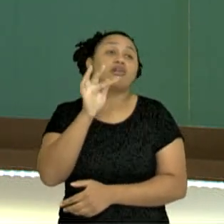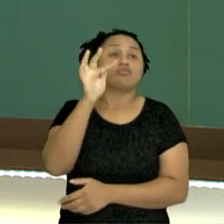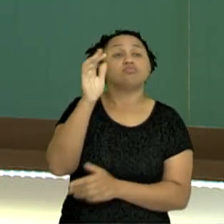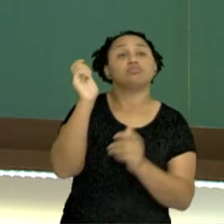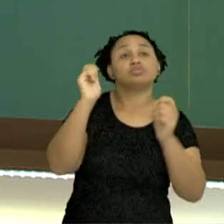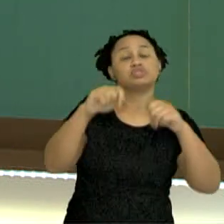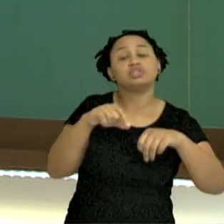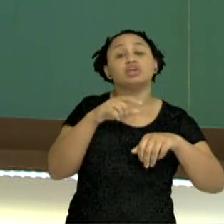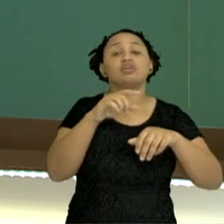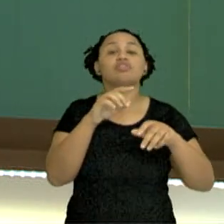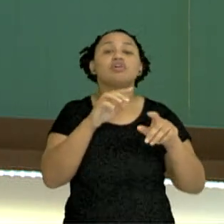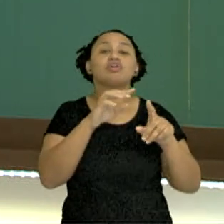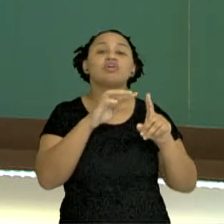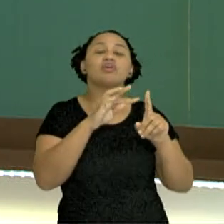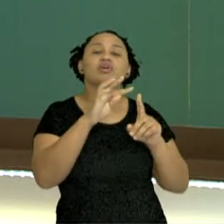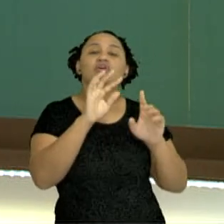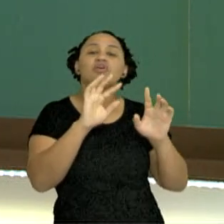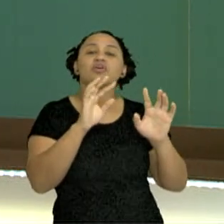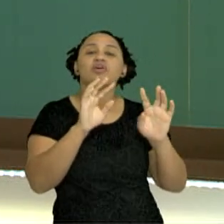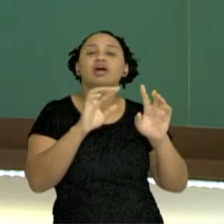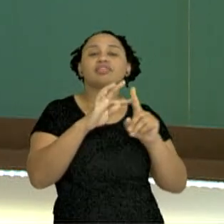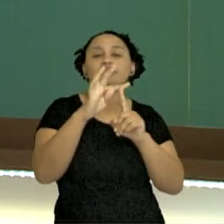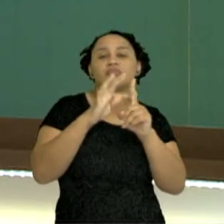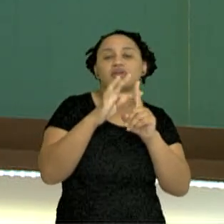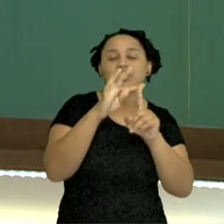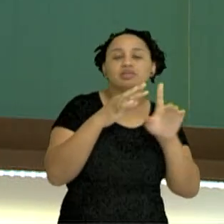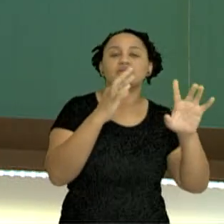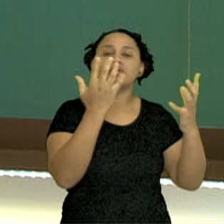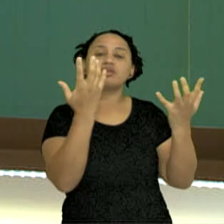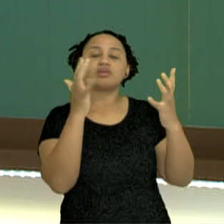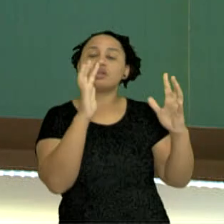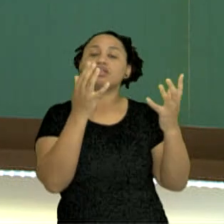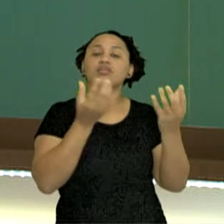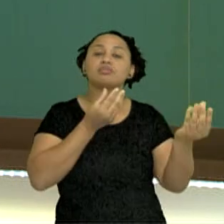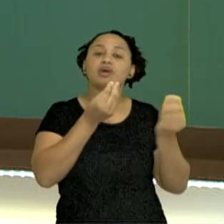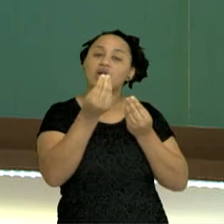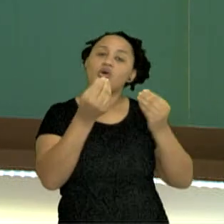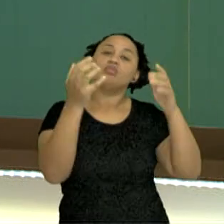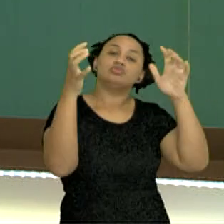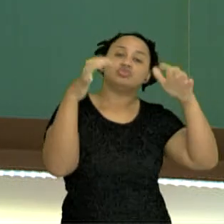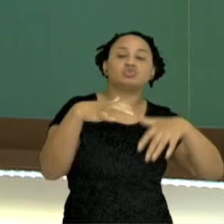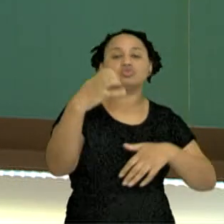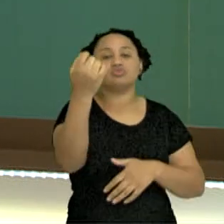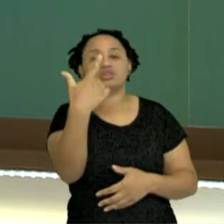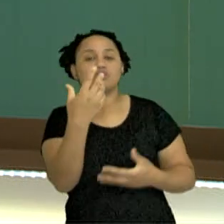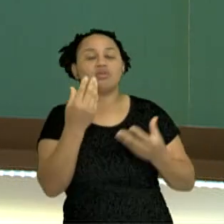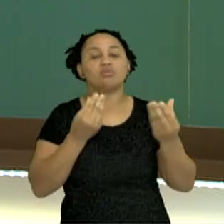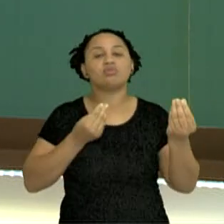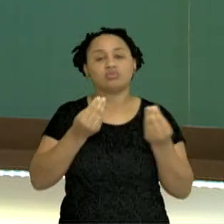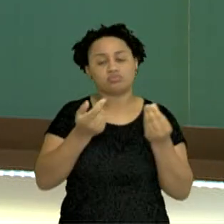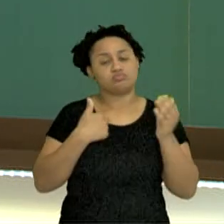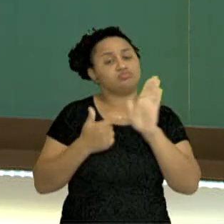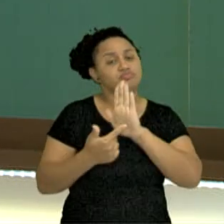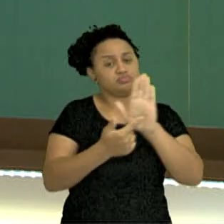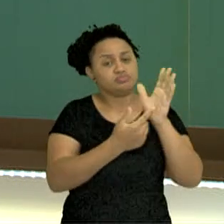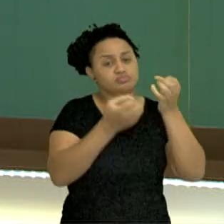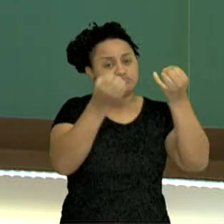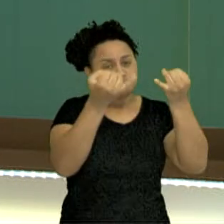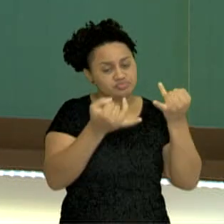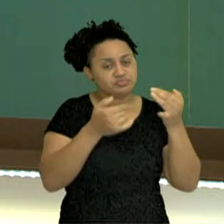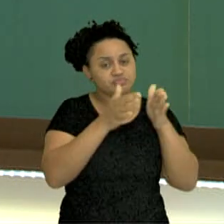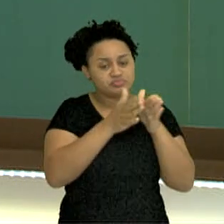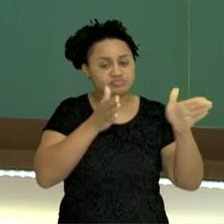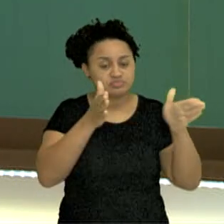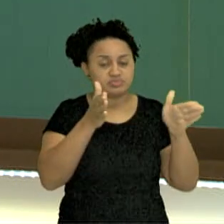é o momento do programa jornalístico que indicará para nós como serão as condições da atmosfera em um espaço de tempo